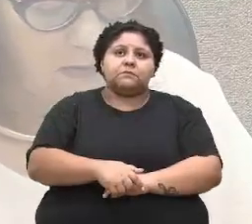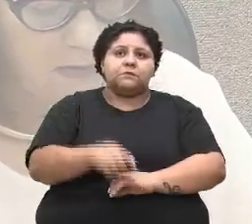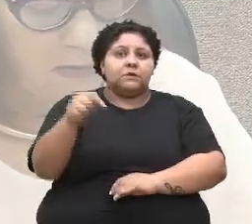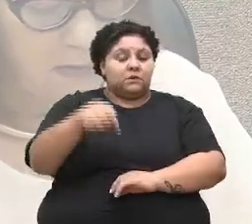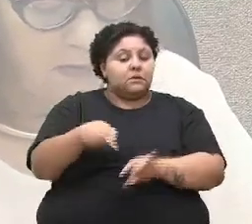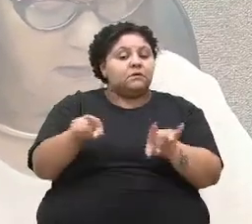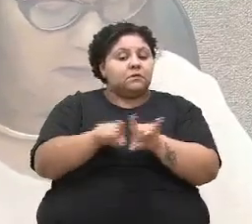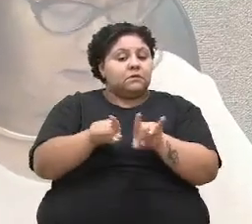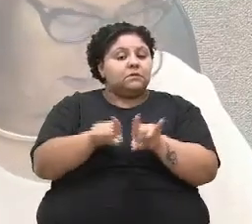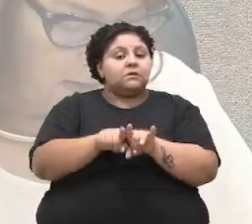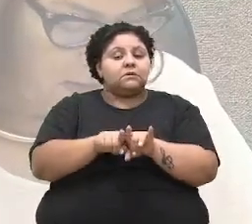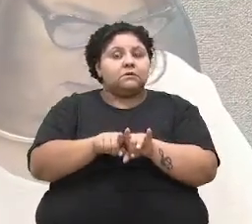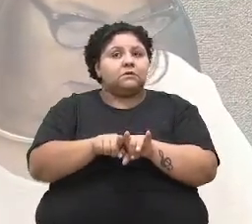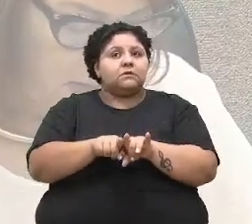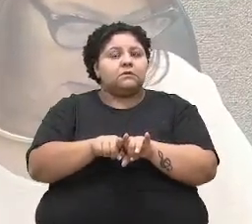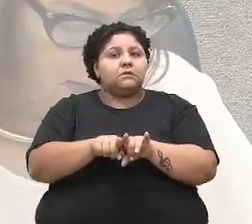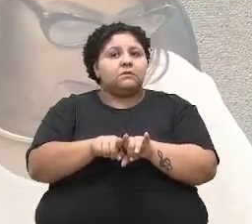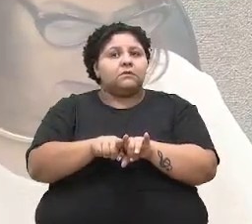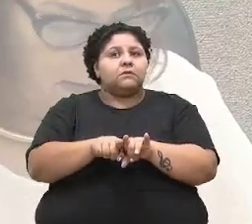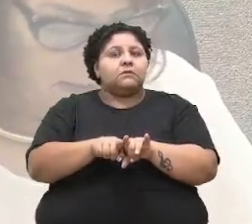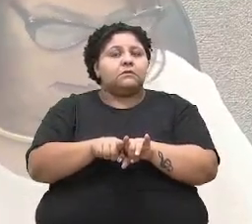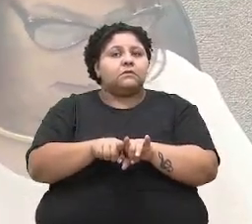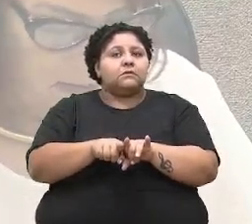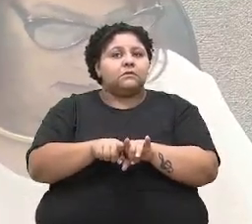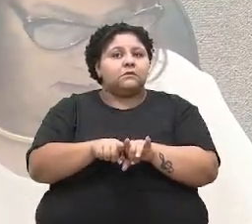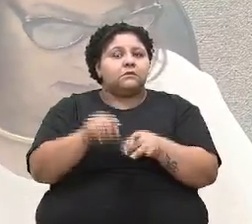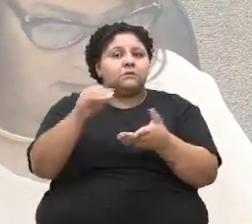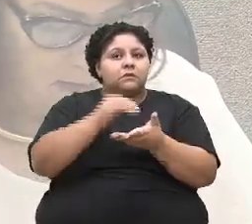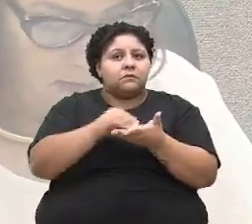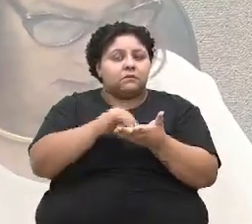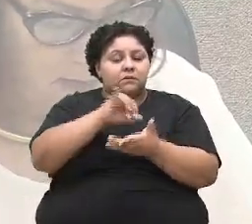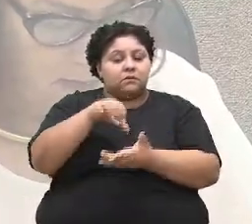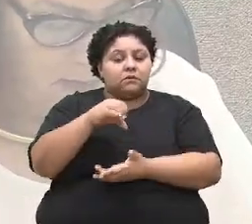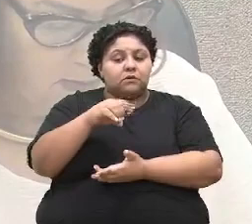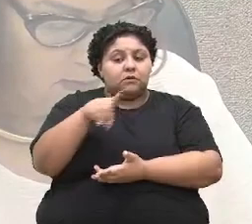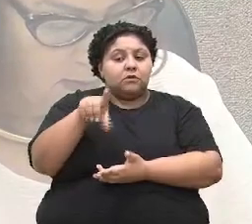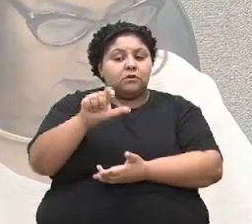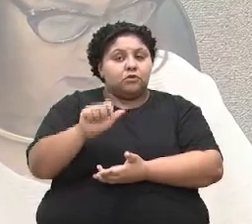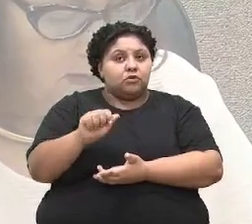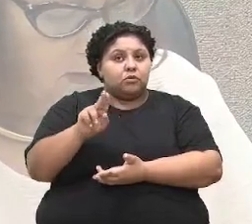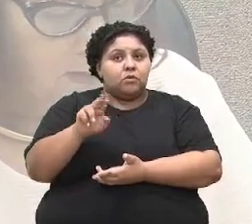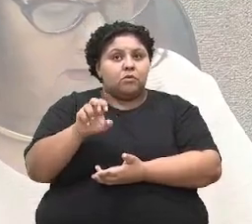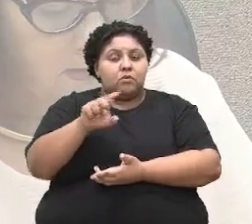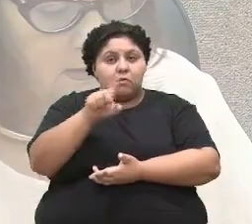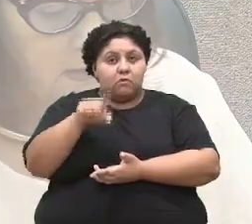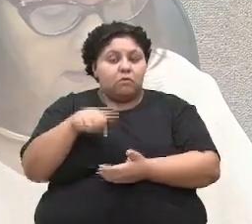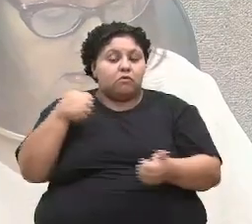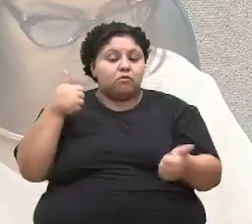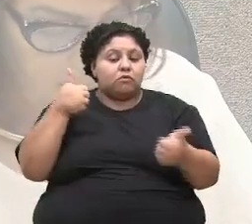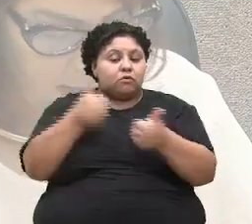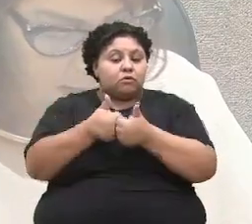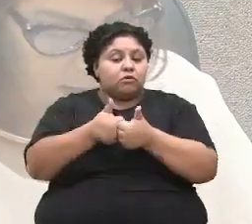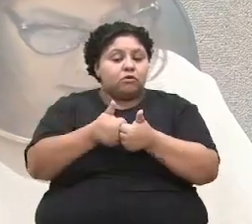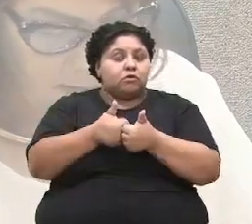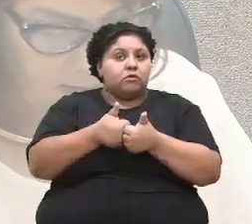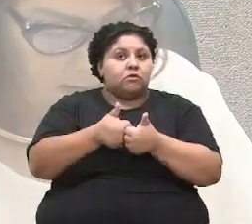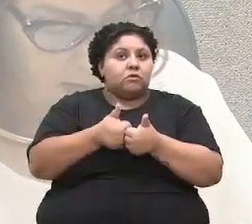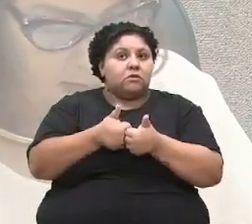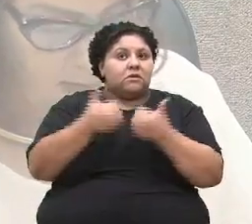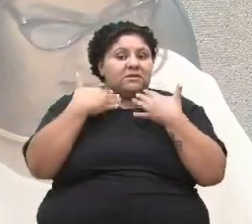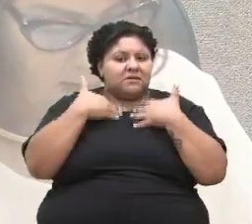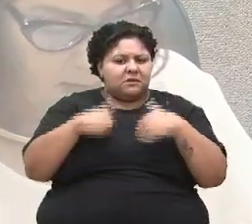eu tenho que fazer jus ao secretário João Oes, que através dele a secretaria mudou muito